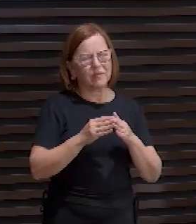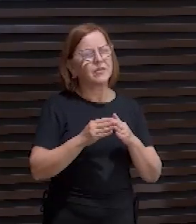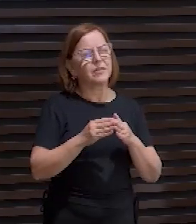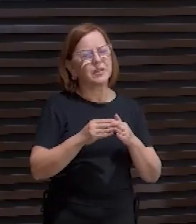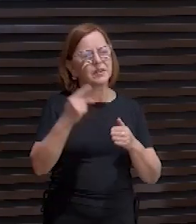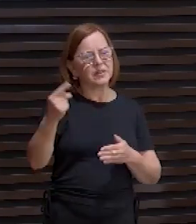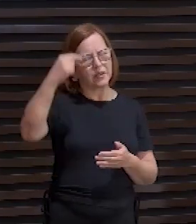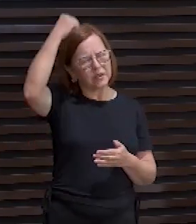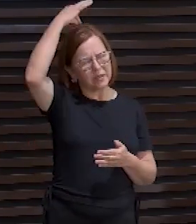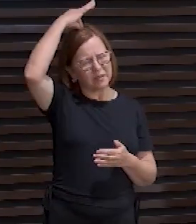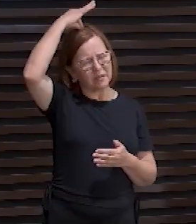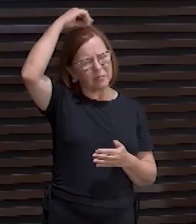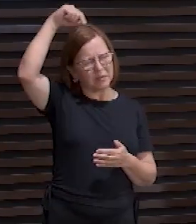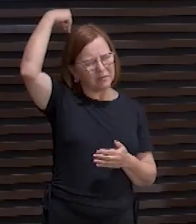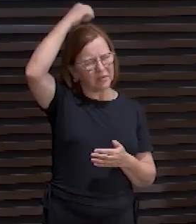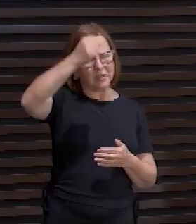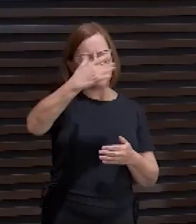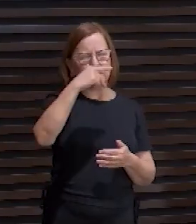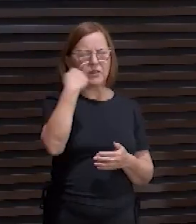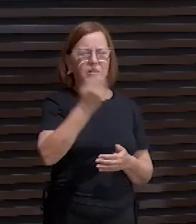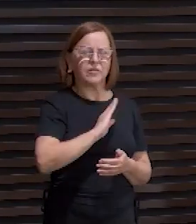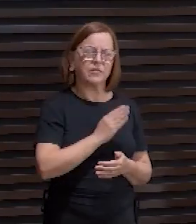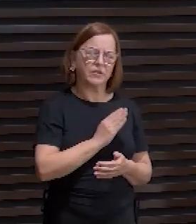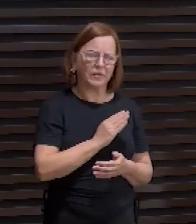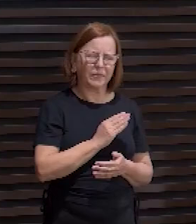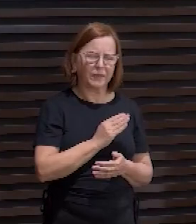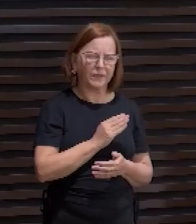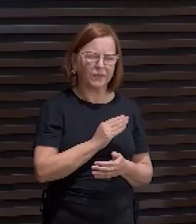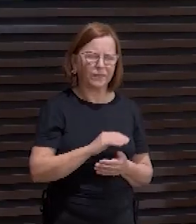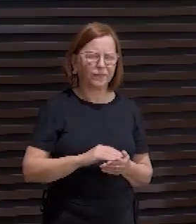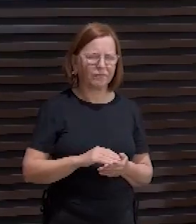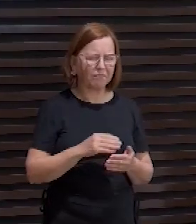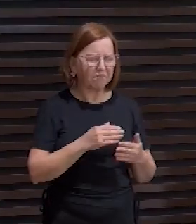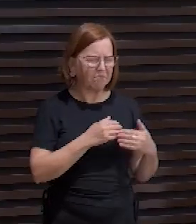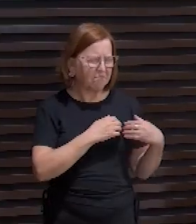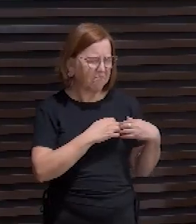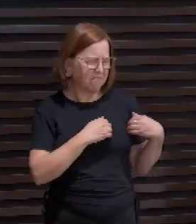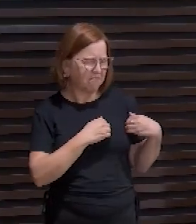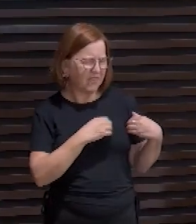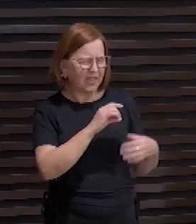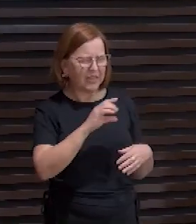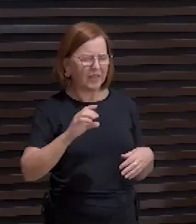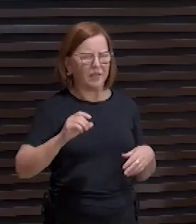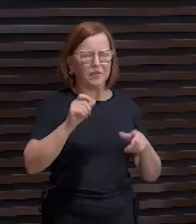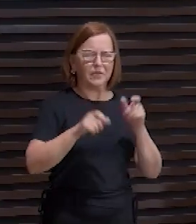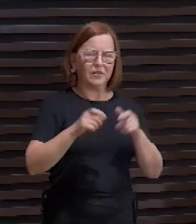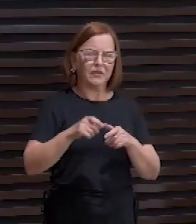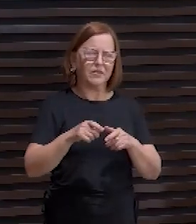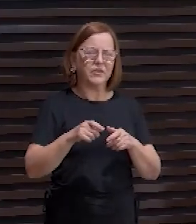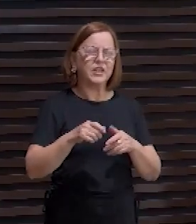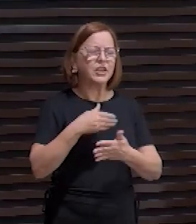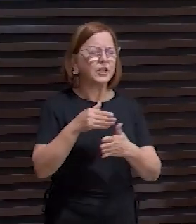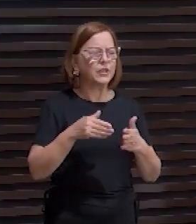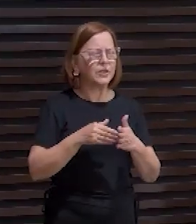corações. Aduba o terreno, Pai, de cada um destes corações nesta manhã e de todos aqueles que um dia ouvirão essa